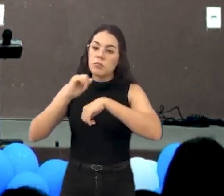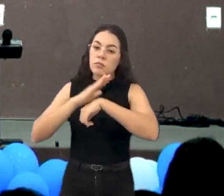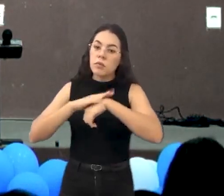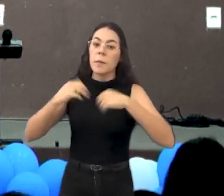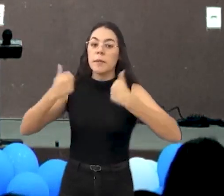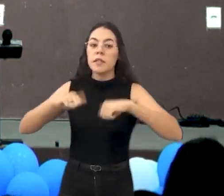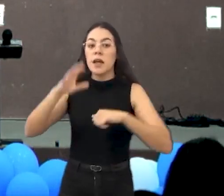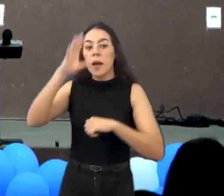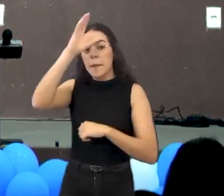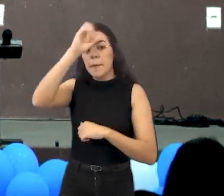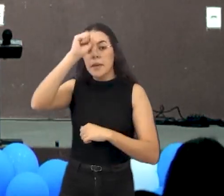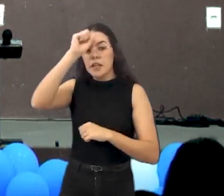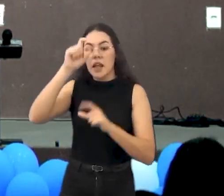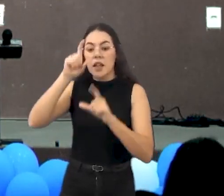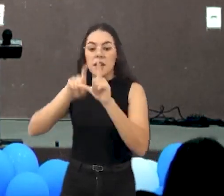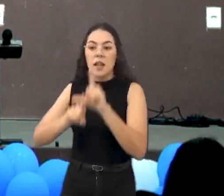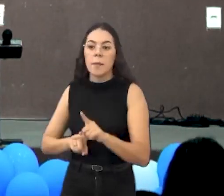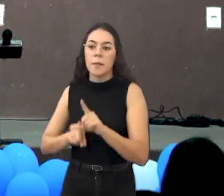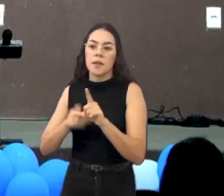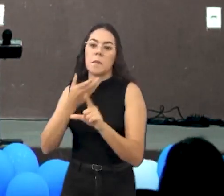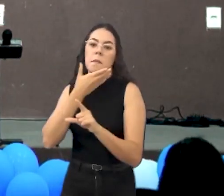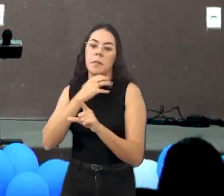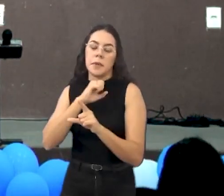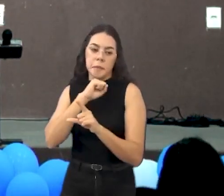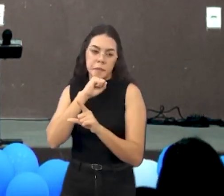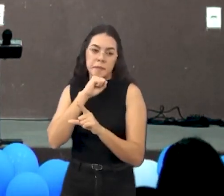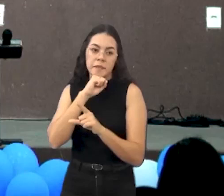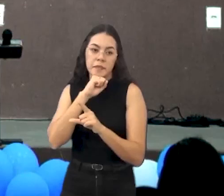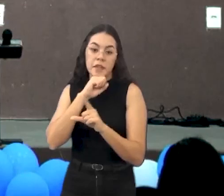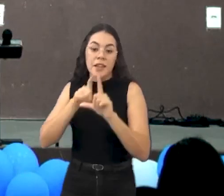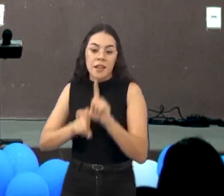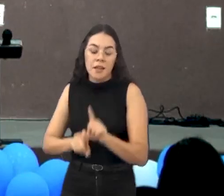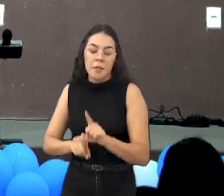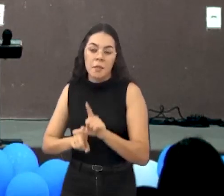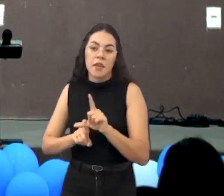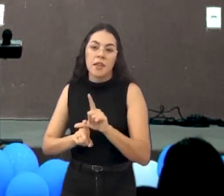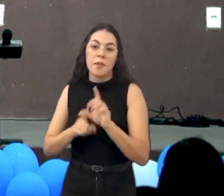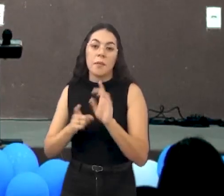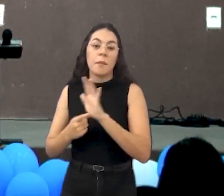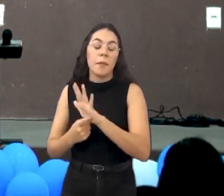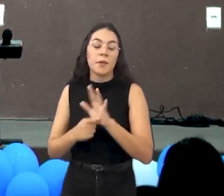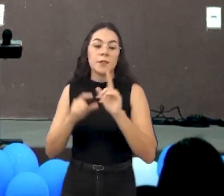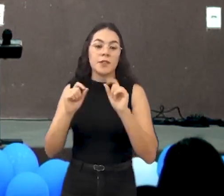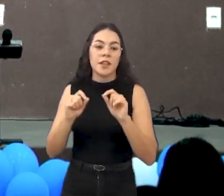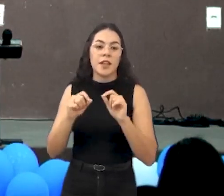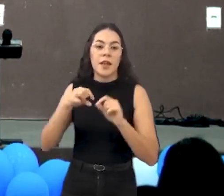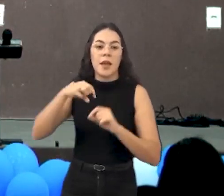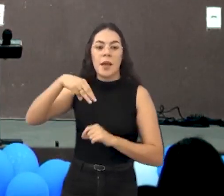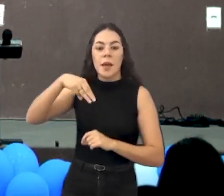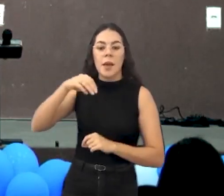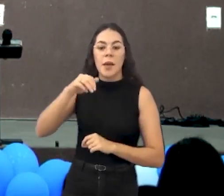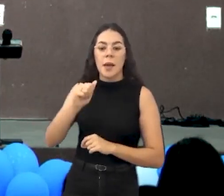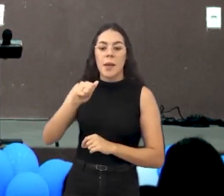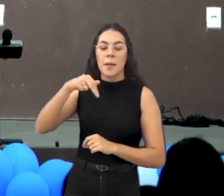precisa aprender a depender do pai. E dependência revela mansidão.